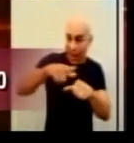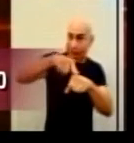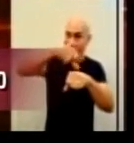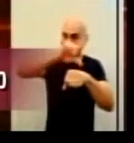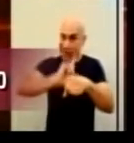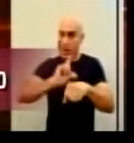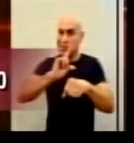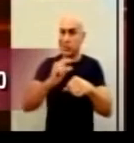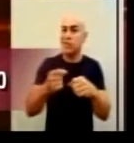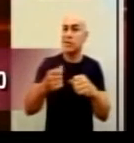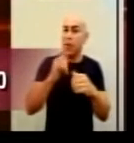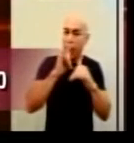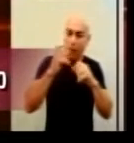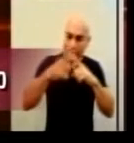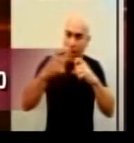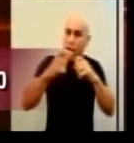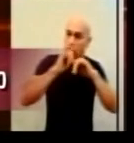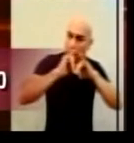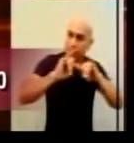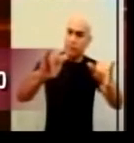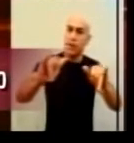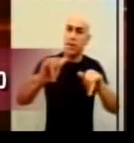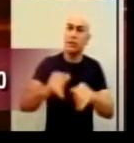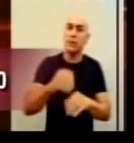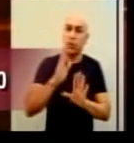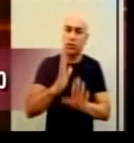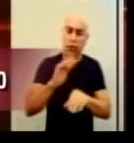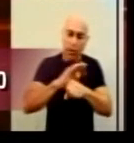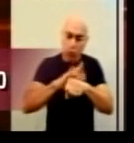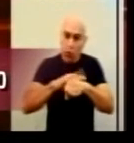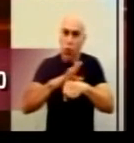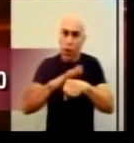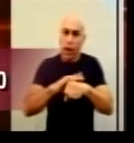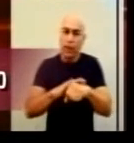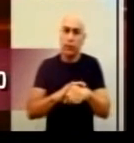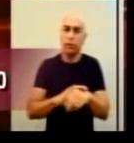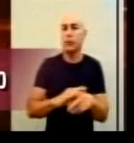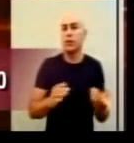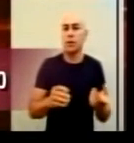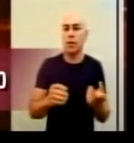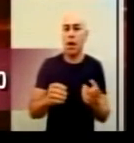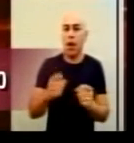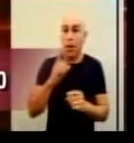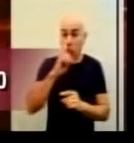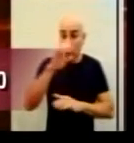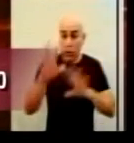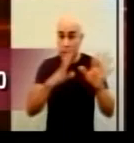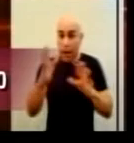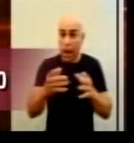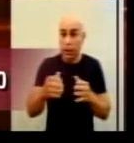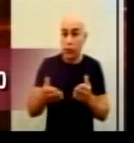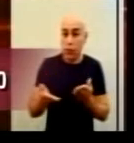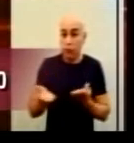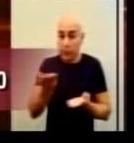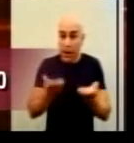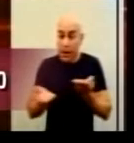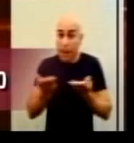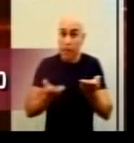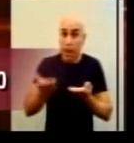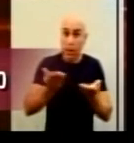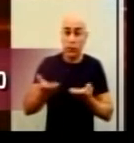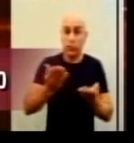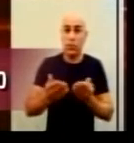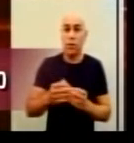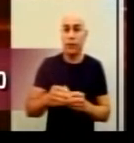ela tem um diagnóstico precoce dessas doenças, elas conseguem ter uma manutenção, né, dessas doenças crônicas e o controle, que